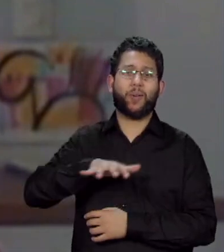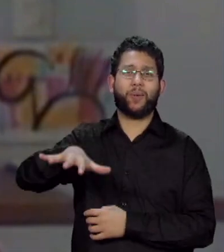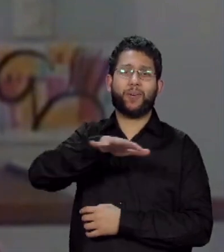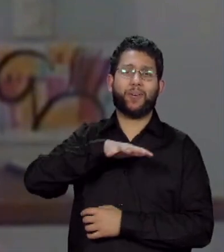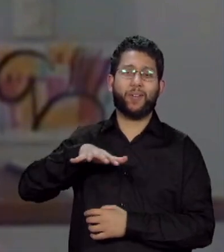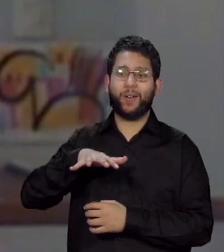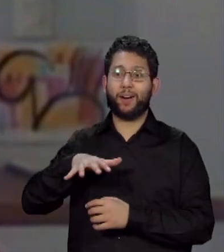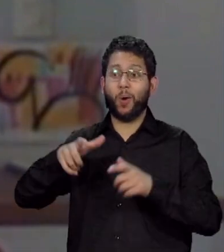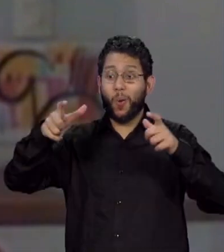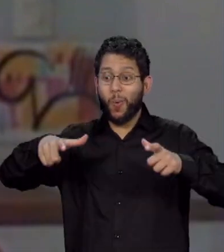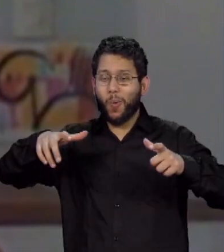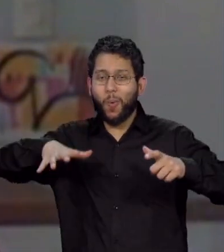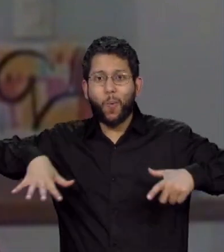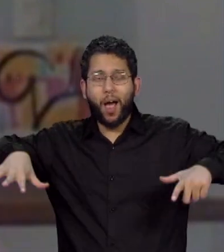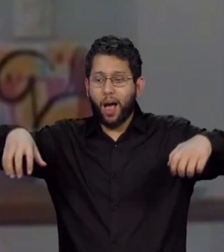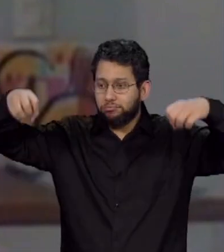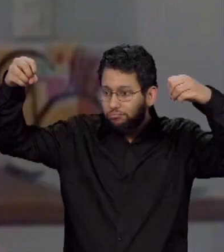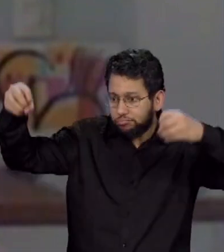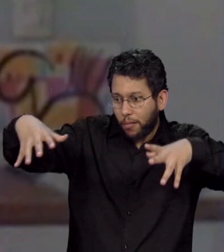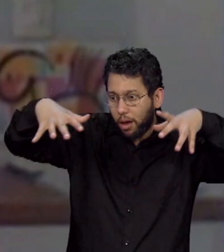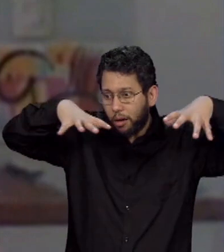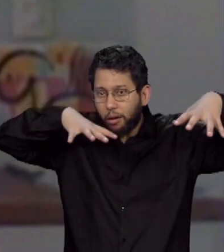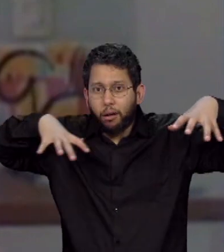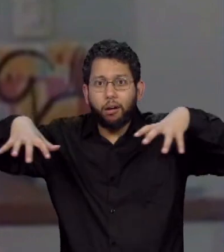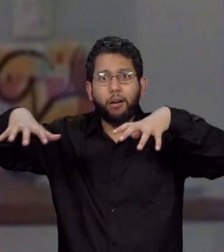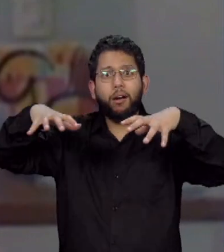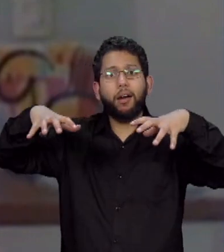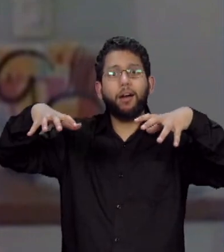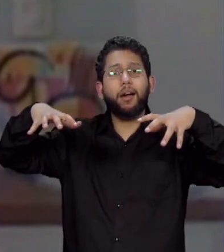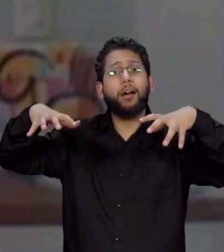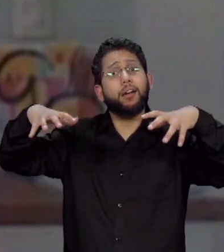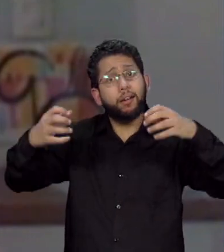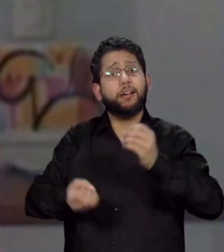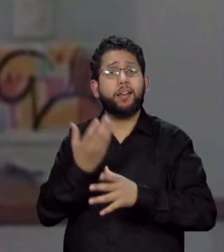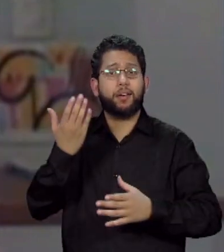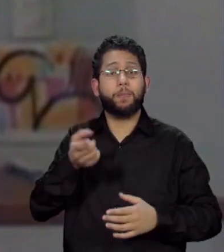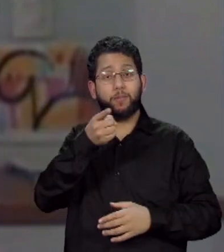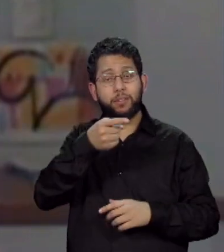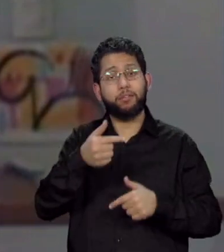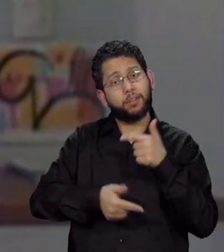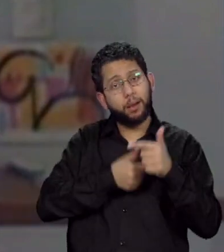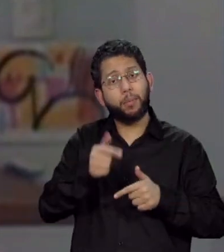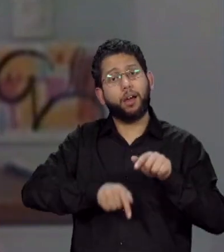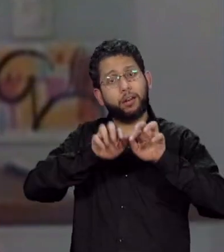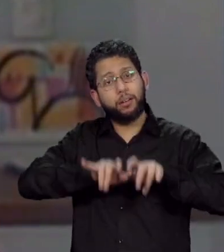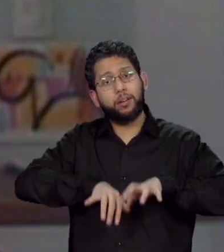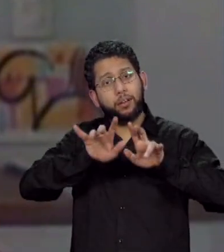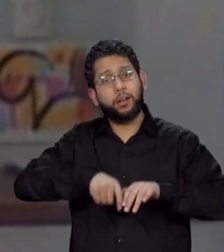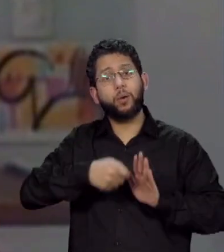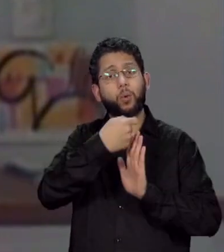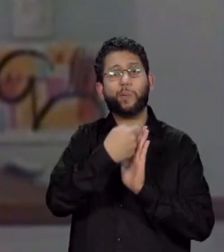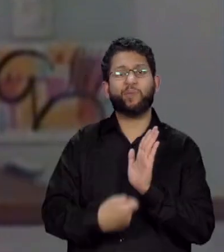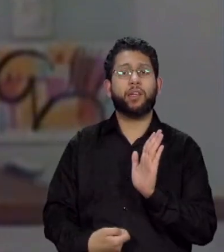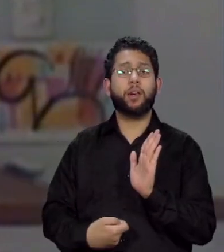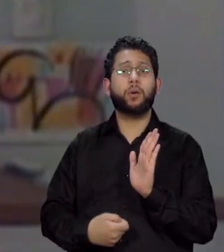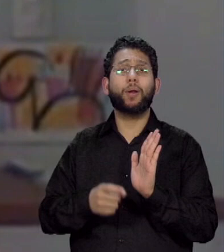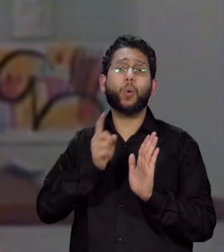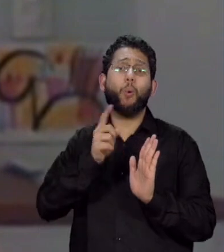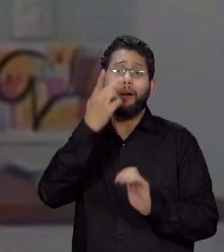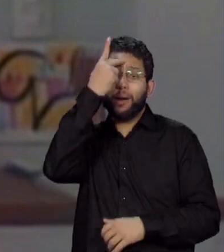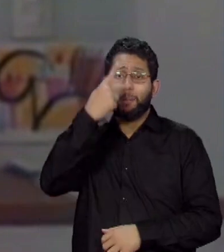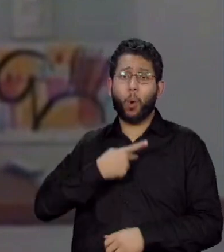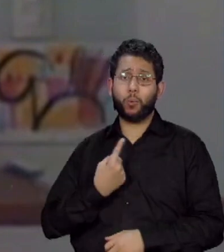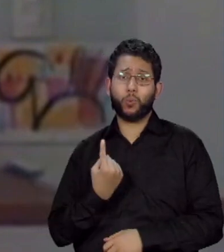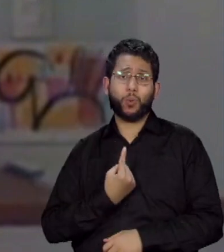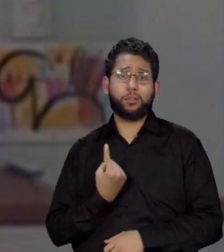né? Então, essa prática de desenvolvimento de roteiro, ela deixou de ser um exercício isolado